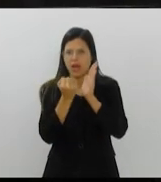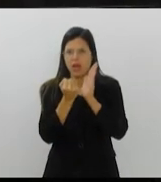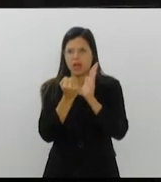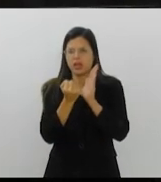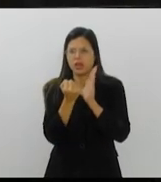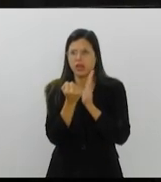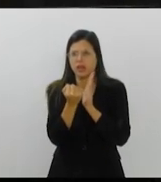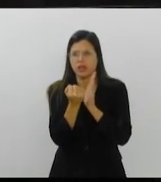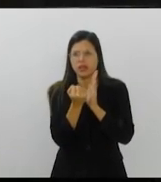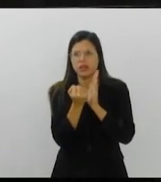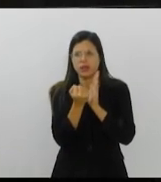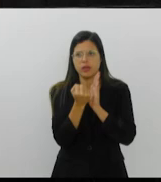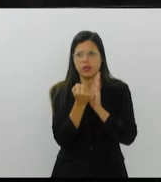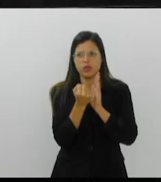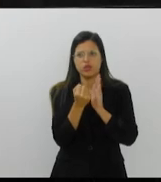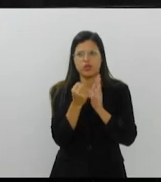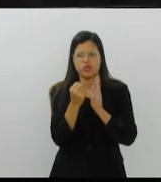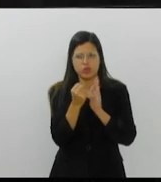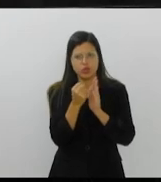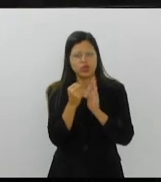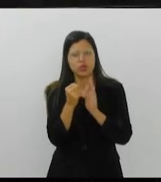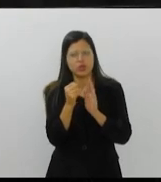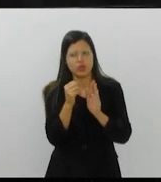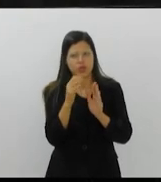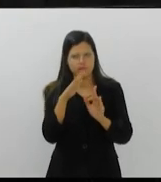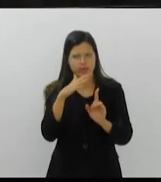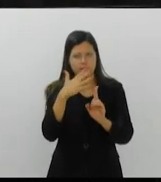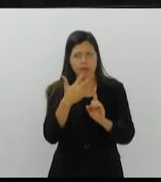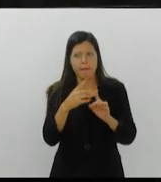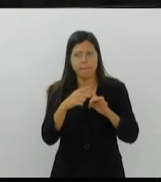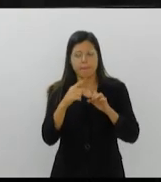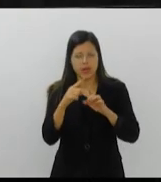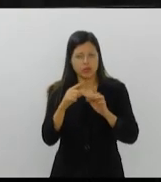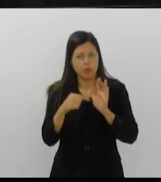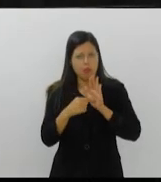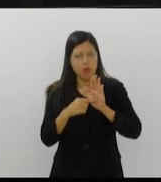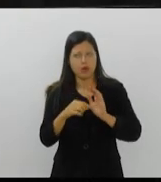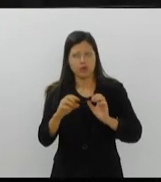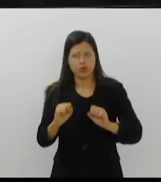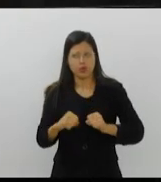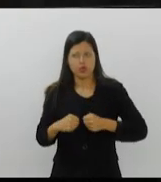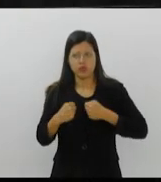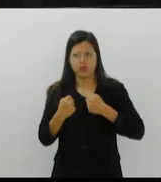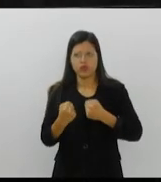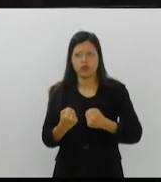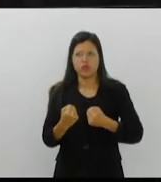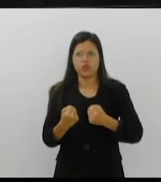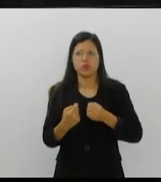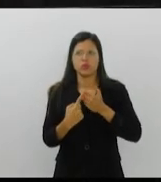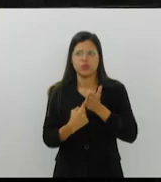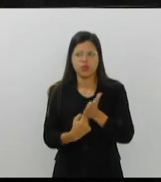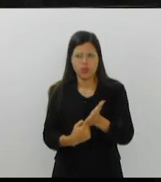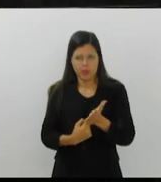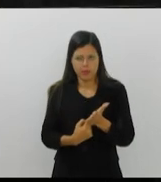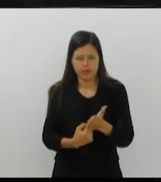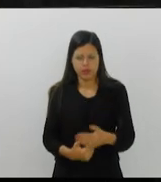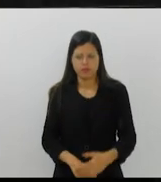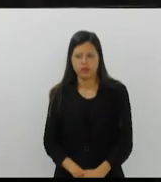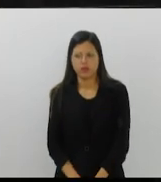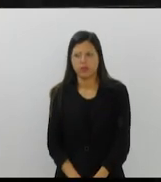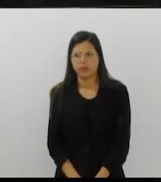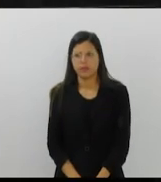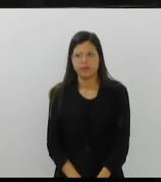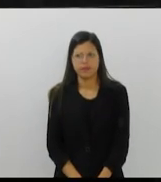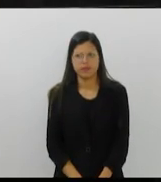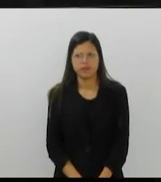de reconhecimento, mas também um reflexo do esforço, da dedicação e do comprometimento,